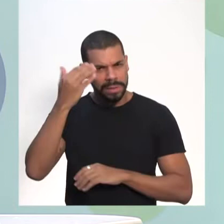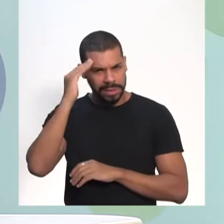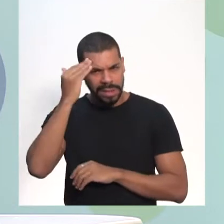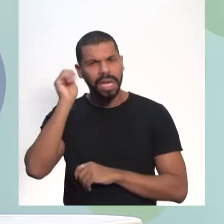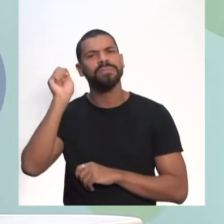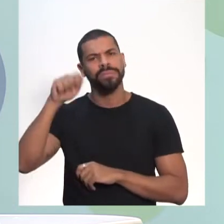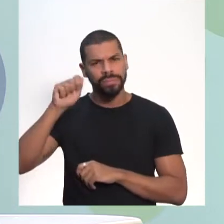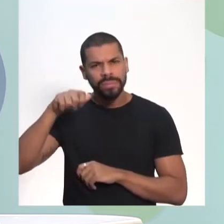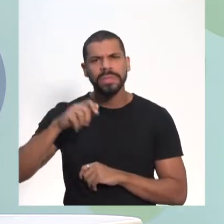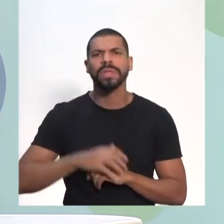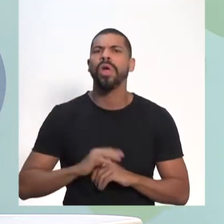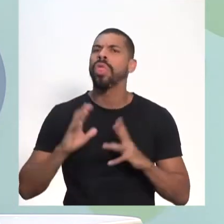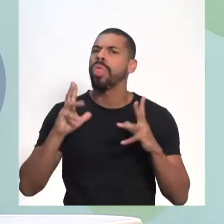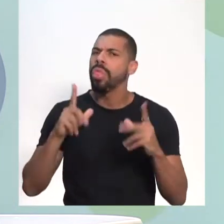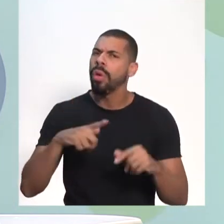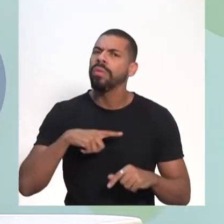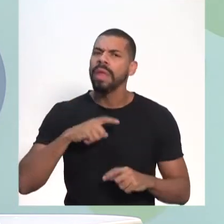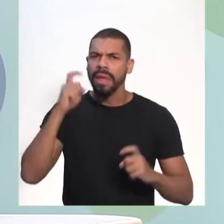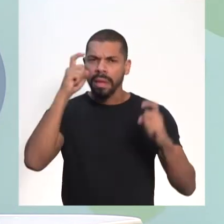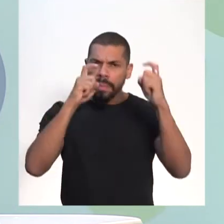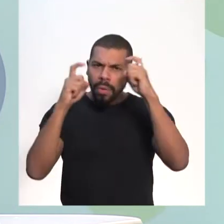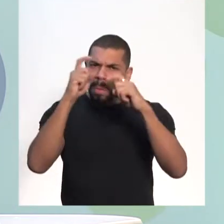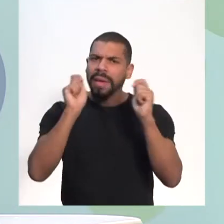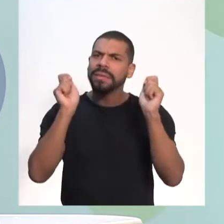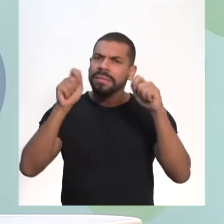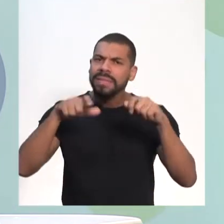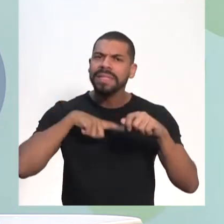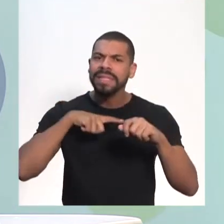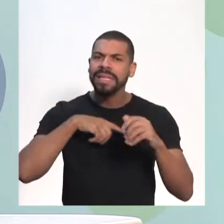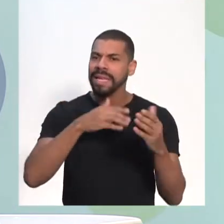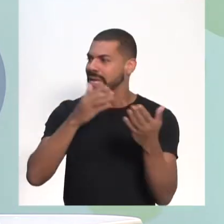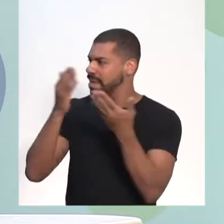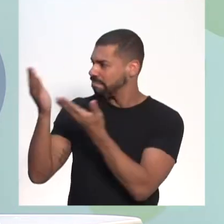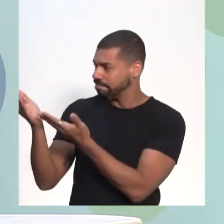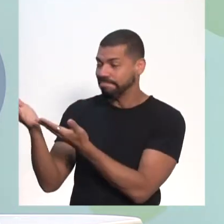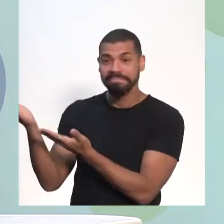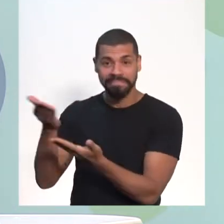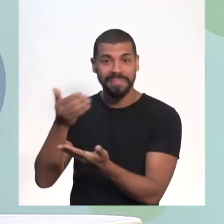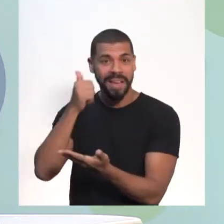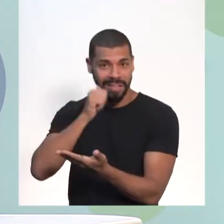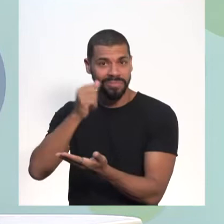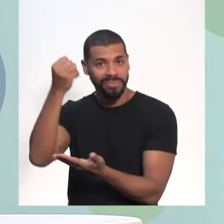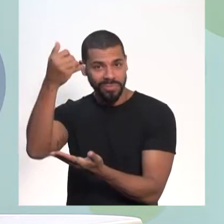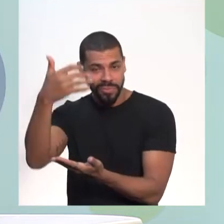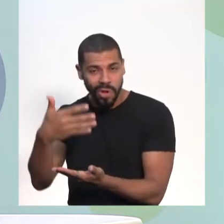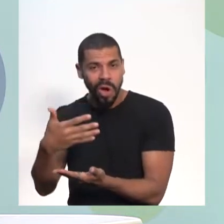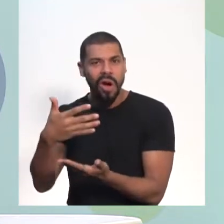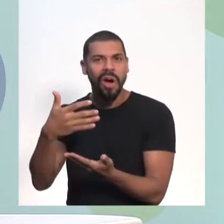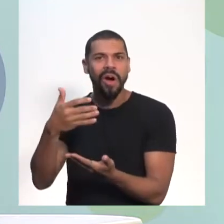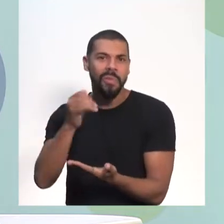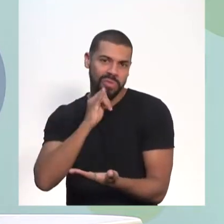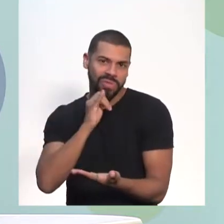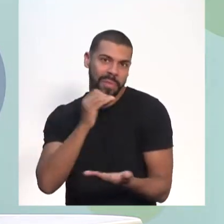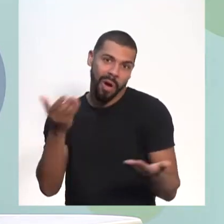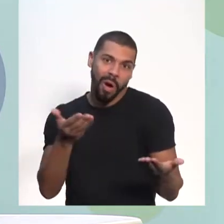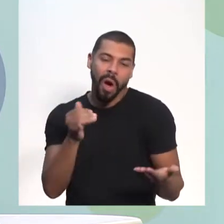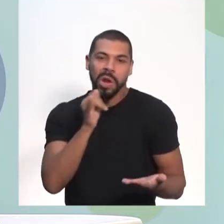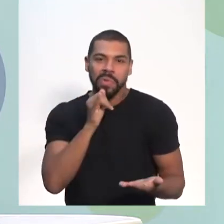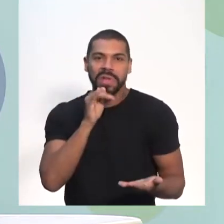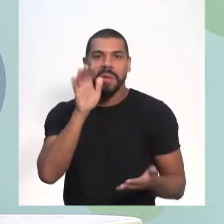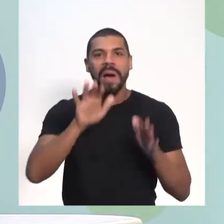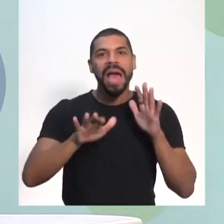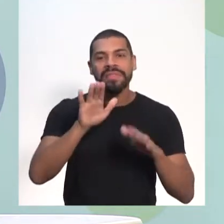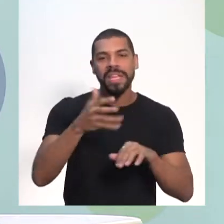né, todos nós temos essa preocupação, e a Mariana, na fala aqui, ela trouxe alguns exemplos como agora, né? Você cita